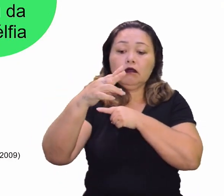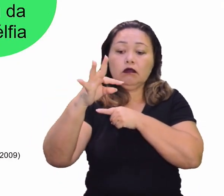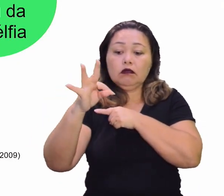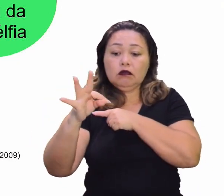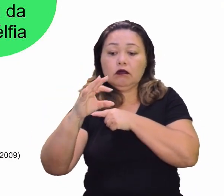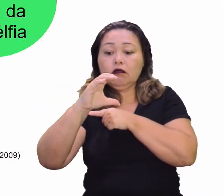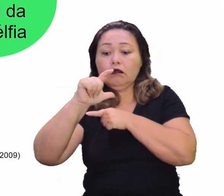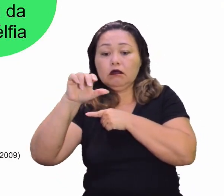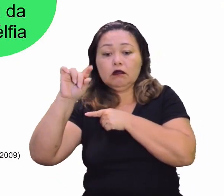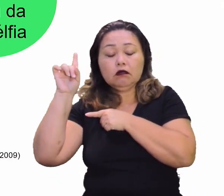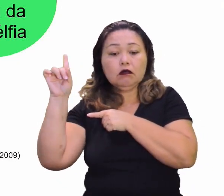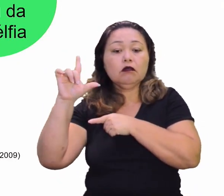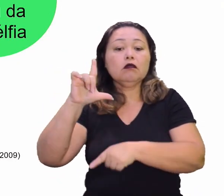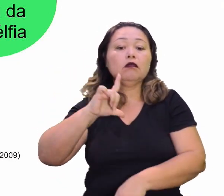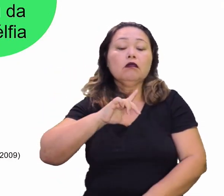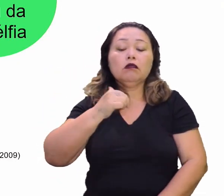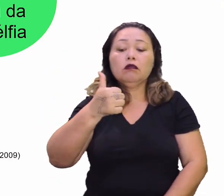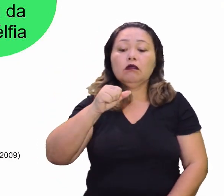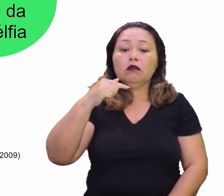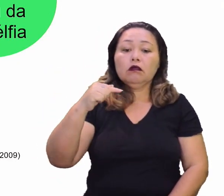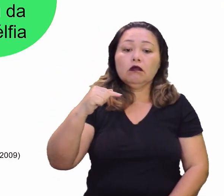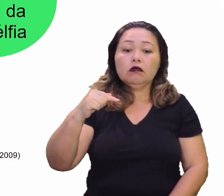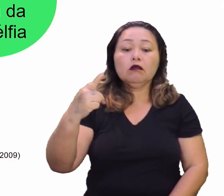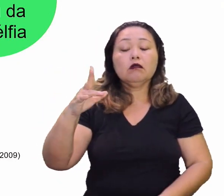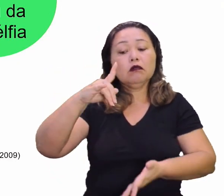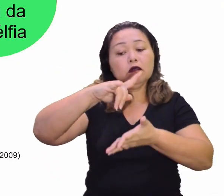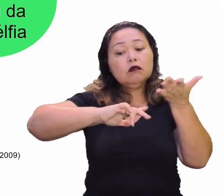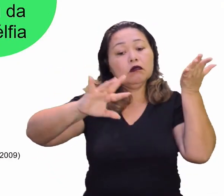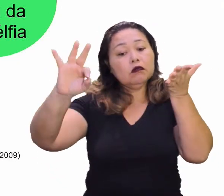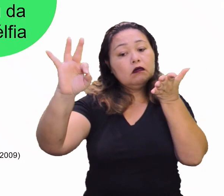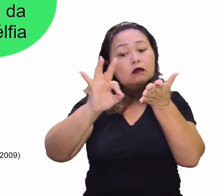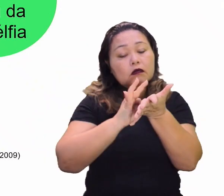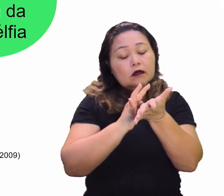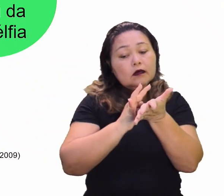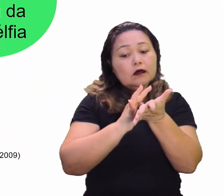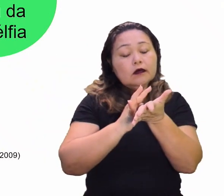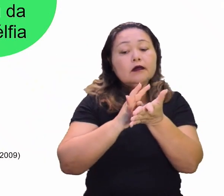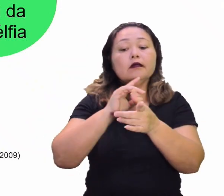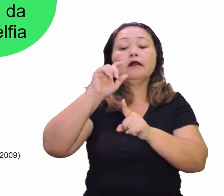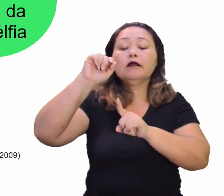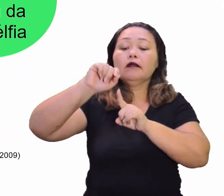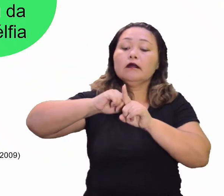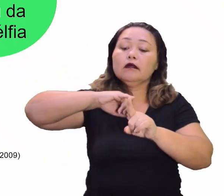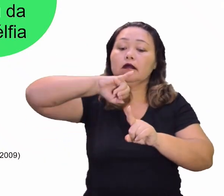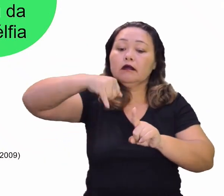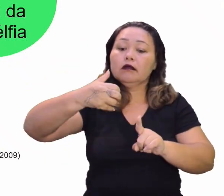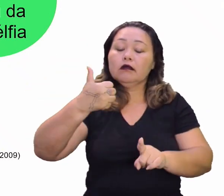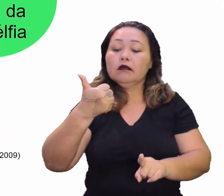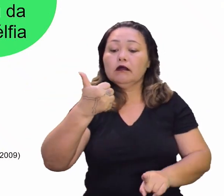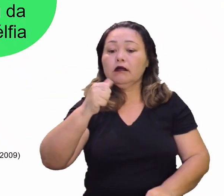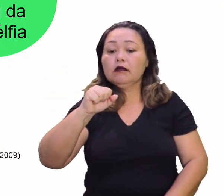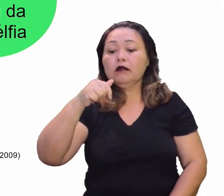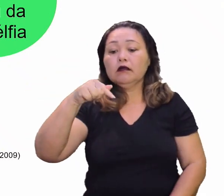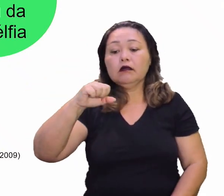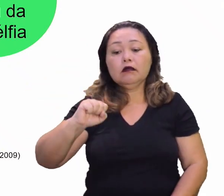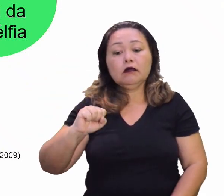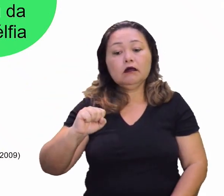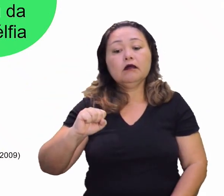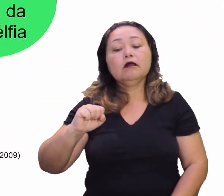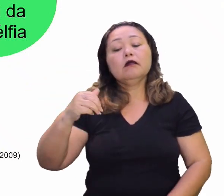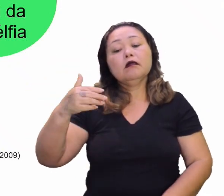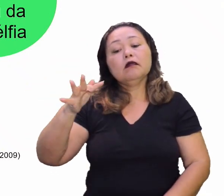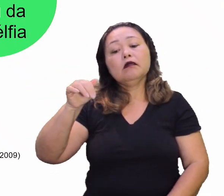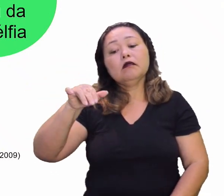em 1877 ocorreu a assinatura do contrato. Em janeiro de 1878 ela partiu lá